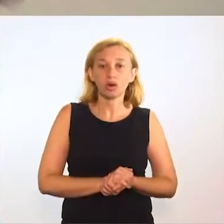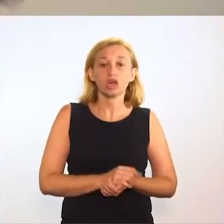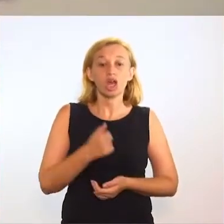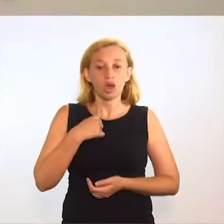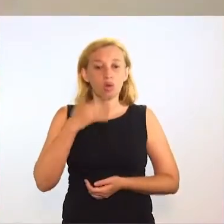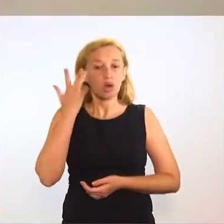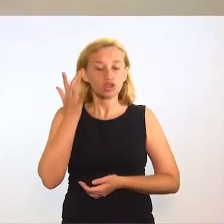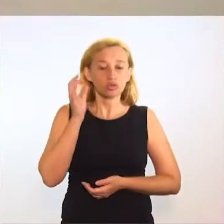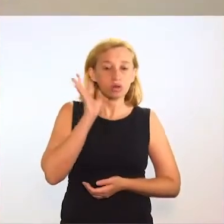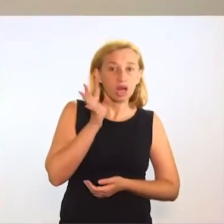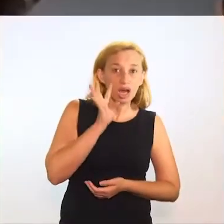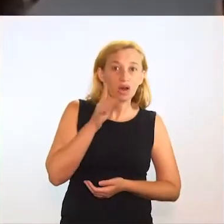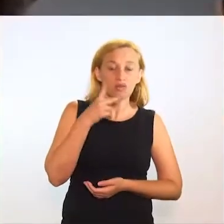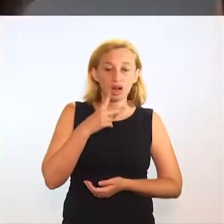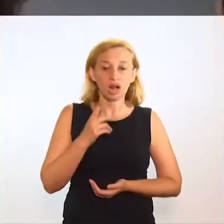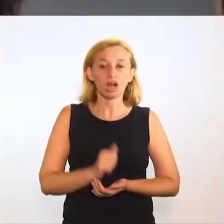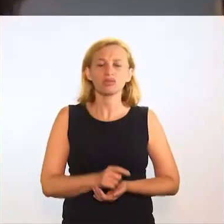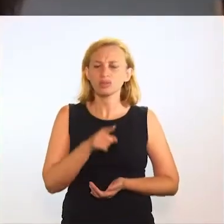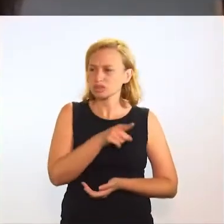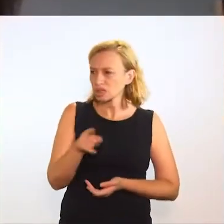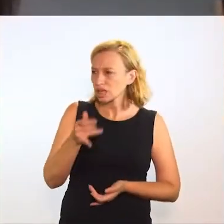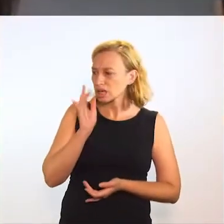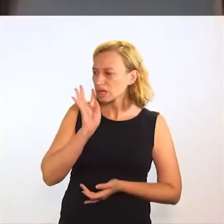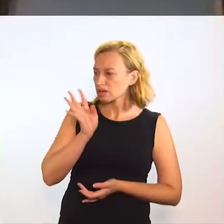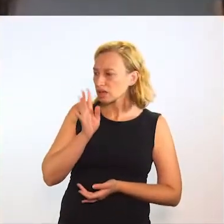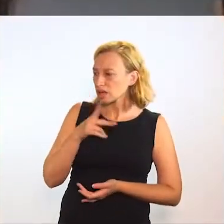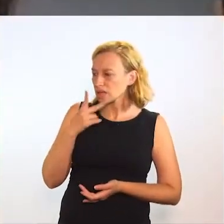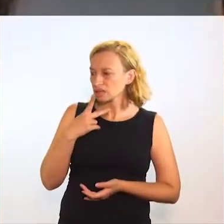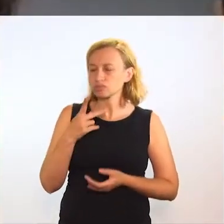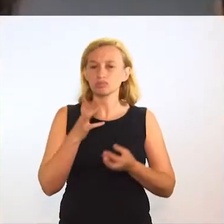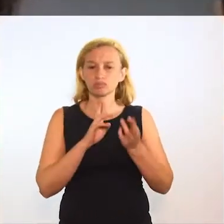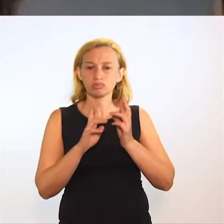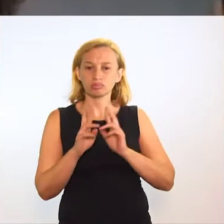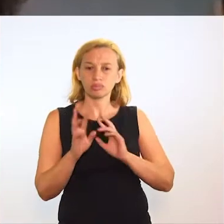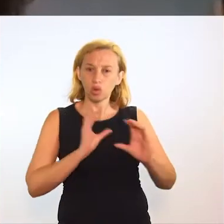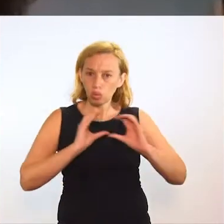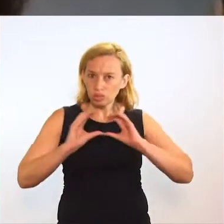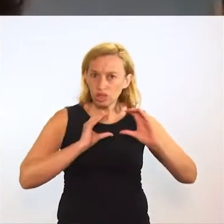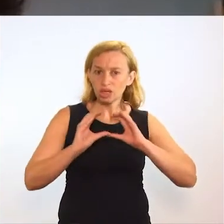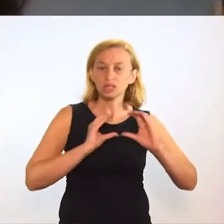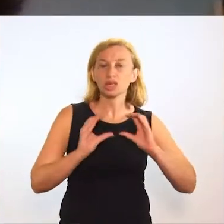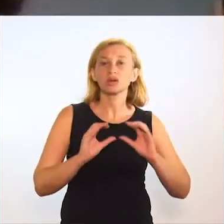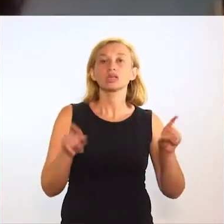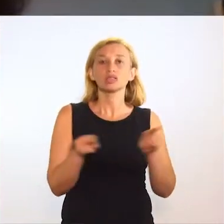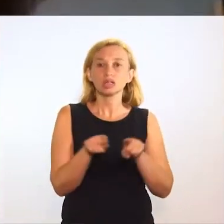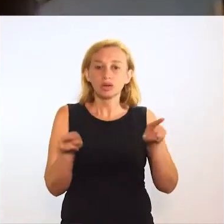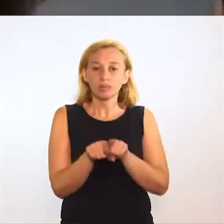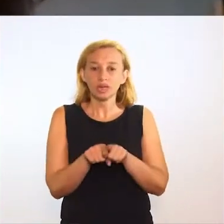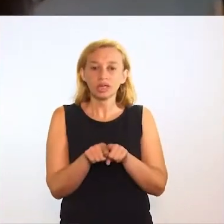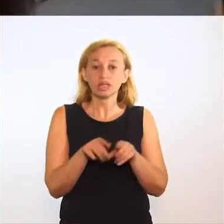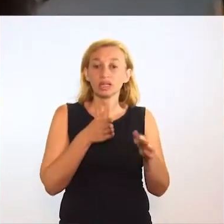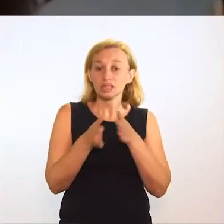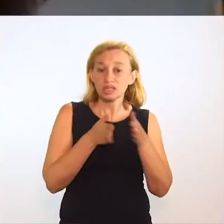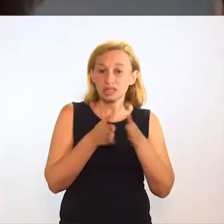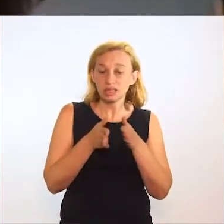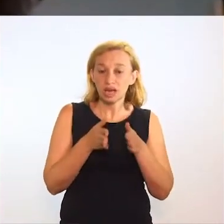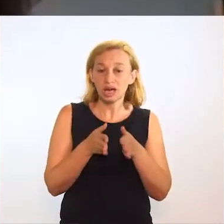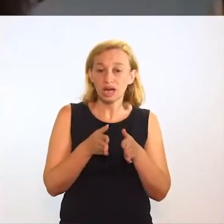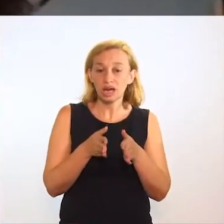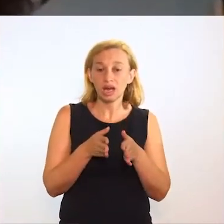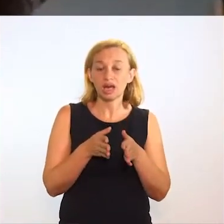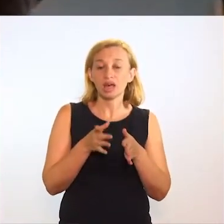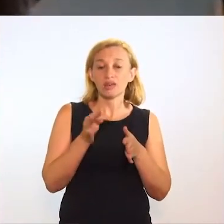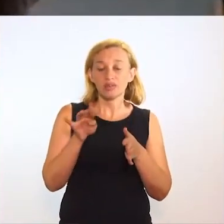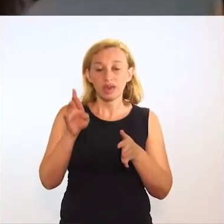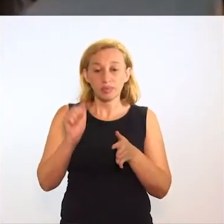momentos finais, mas eu acho legal a gente falar aqui, porque vocês relataram muito o desafio da comunicação, né? E também de